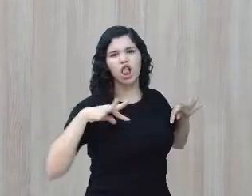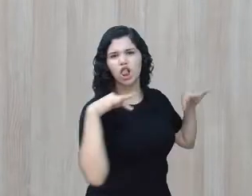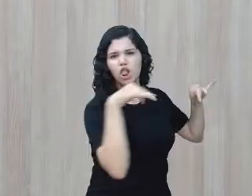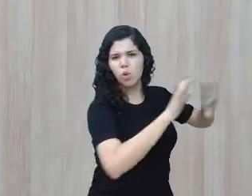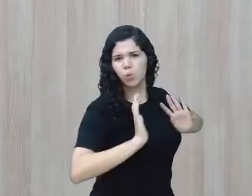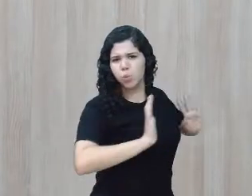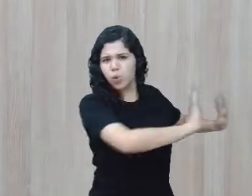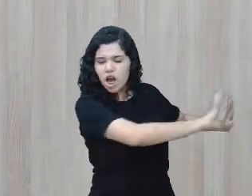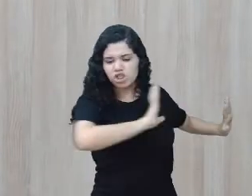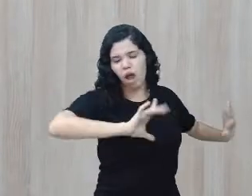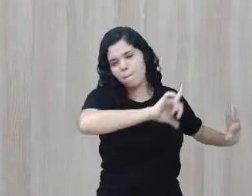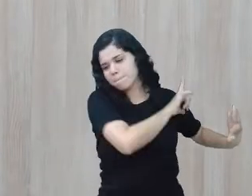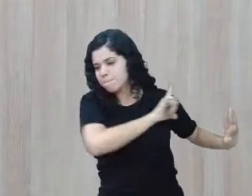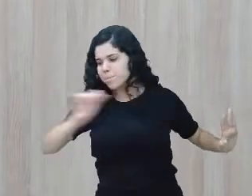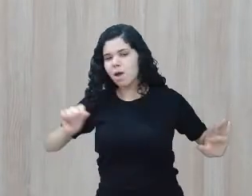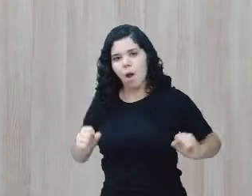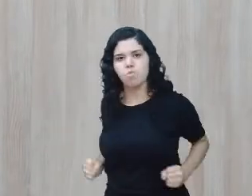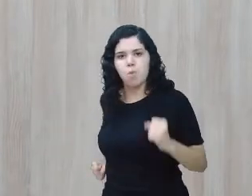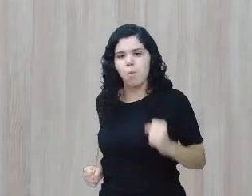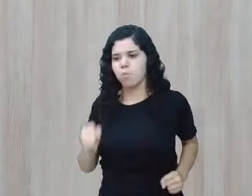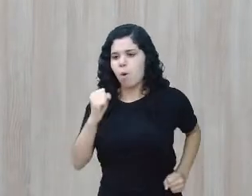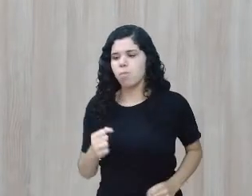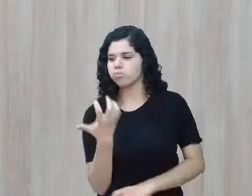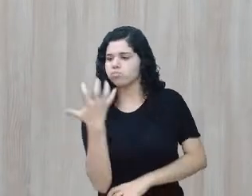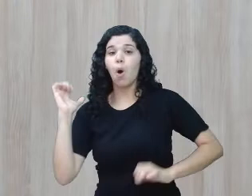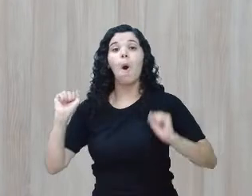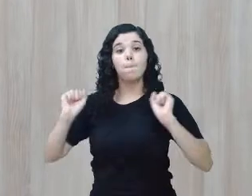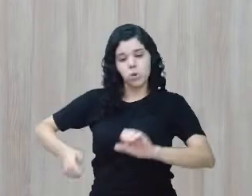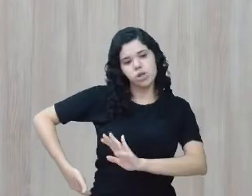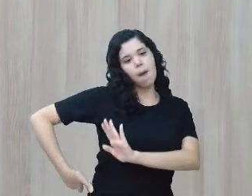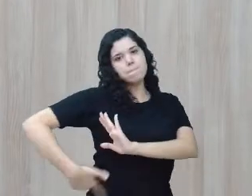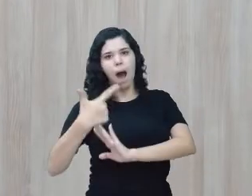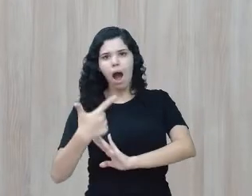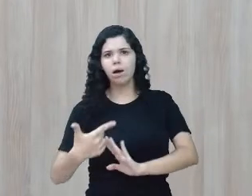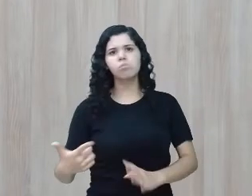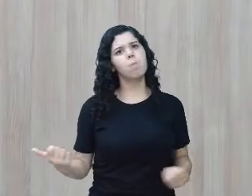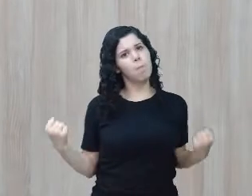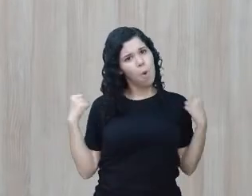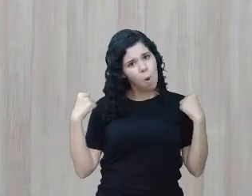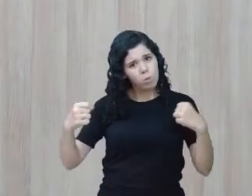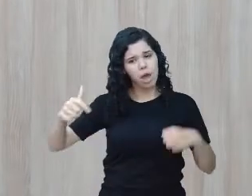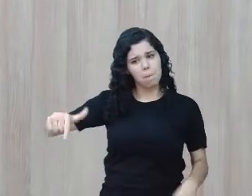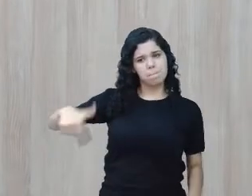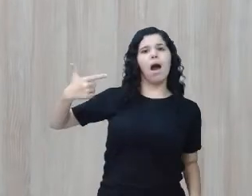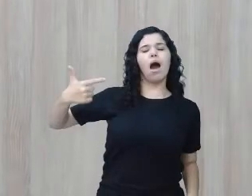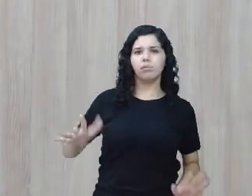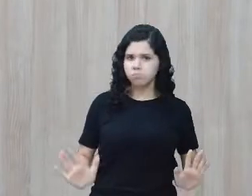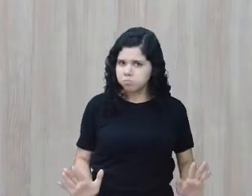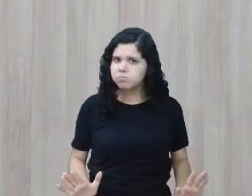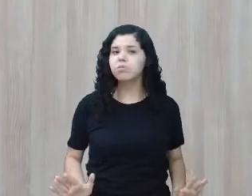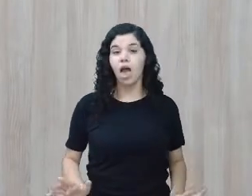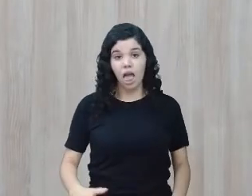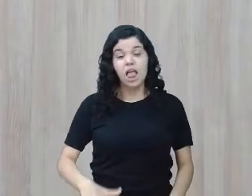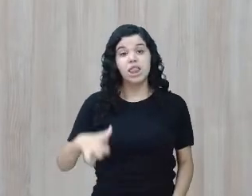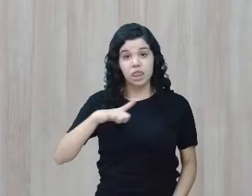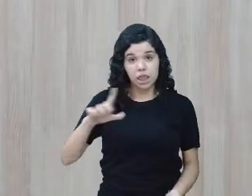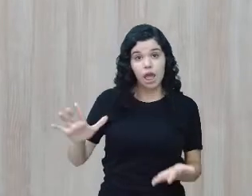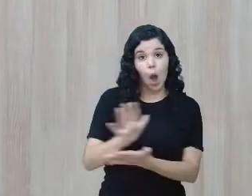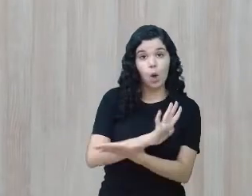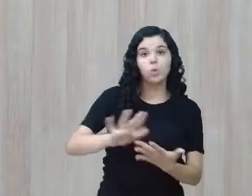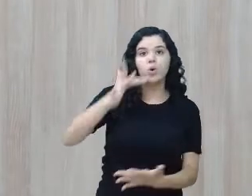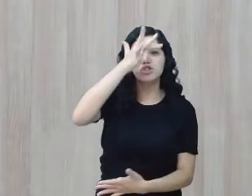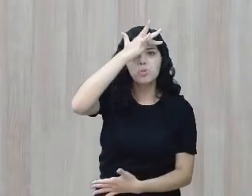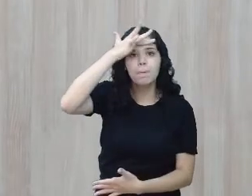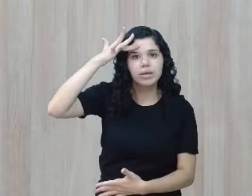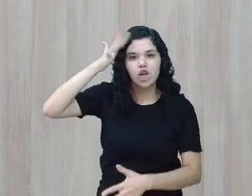mata e ir embora. Poderia levar um tiro e a gente vai ver que tinha pessoas, pasmem vocês, até da mesma cor, que